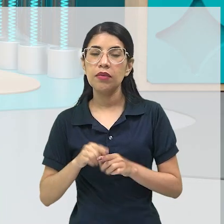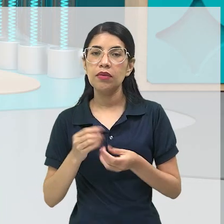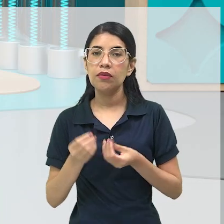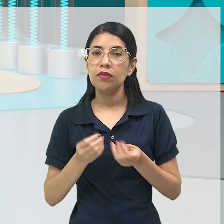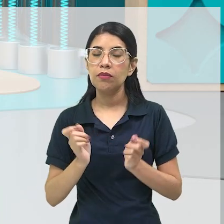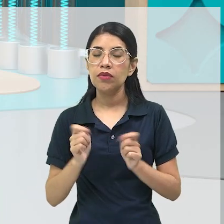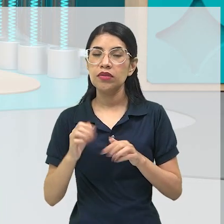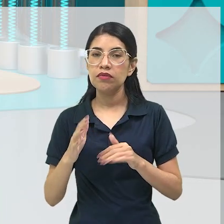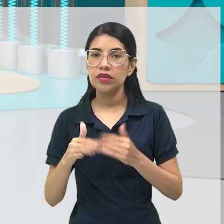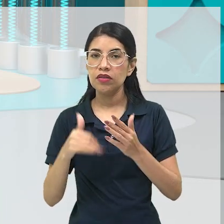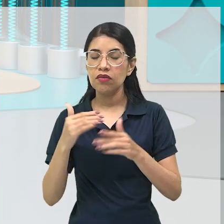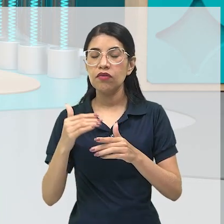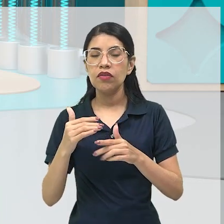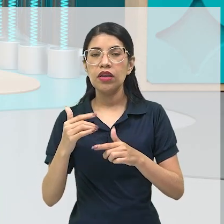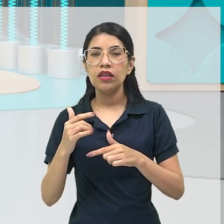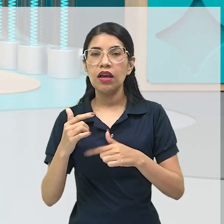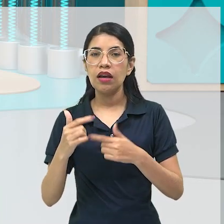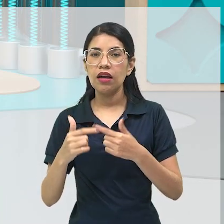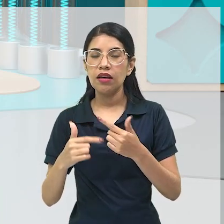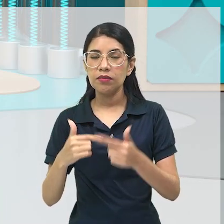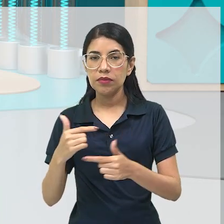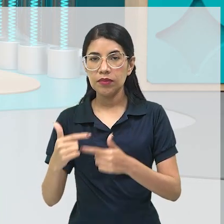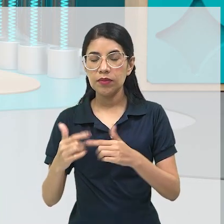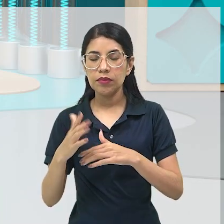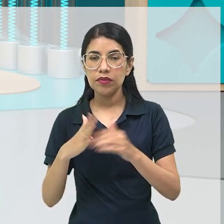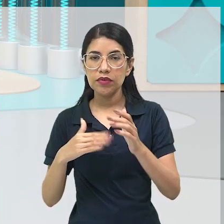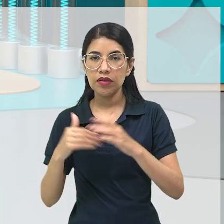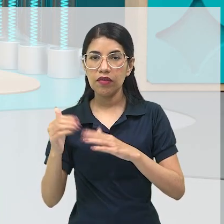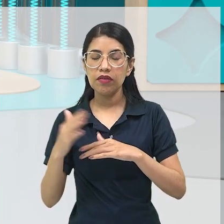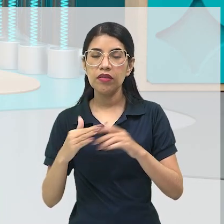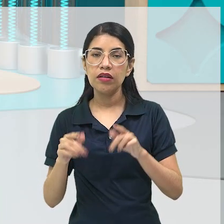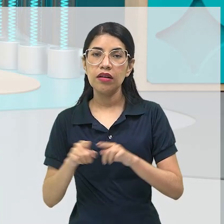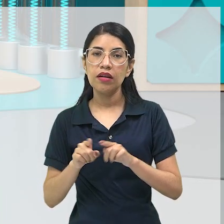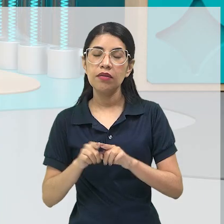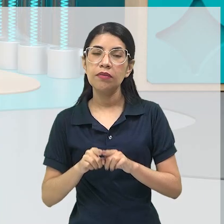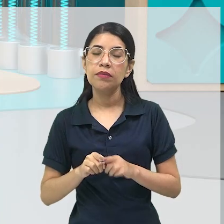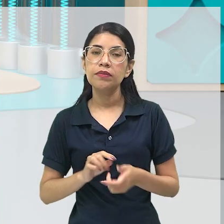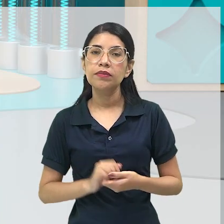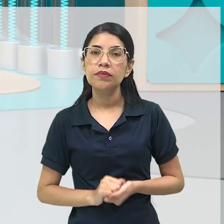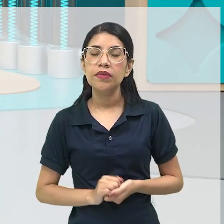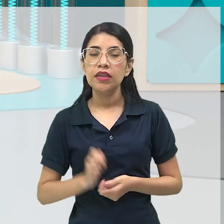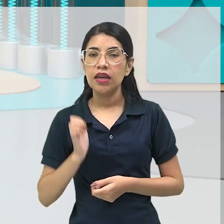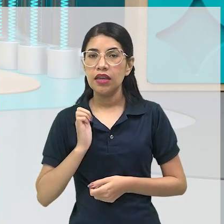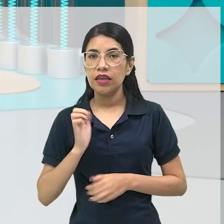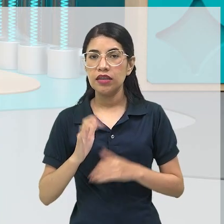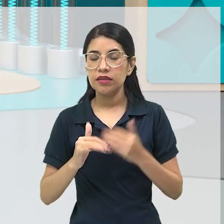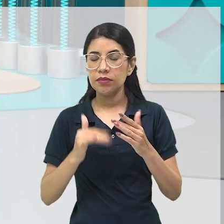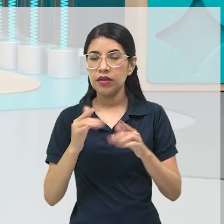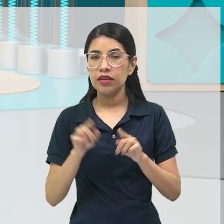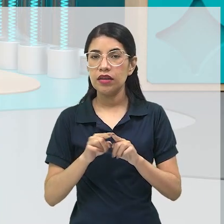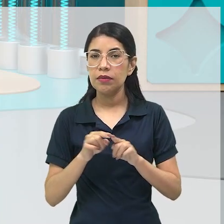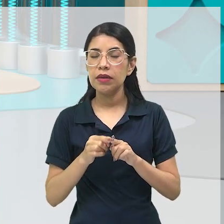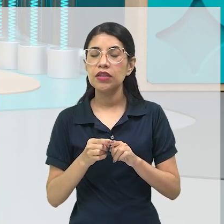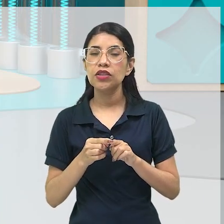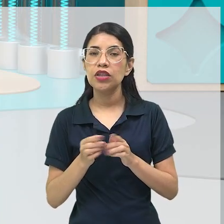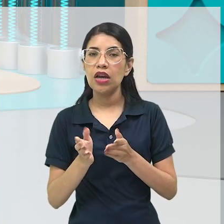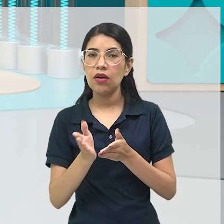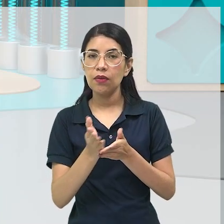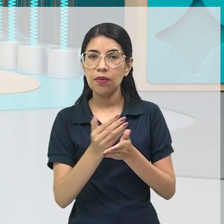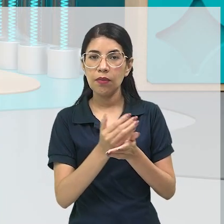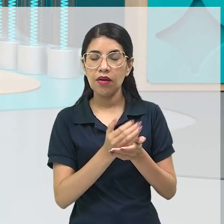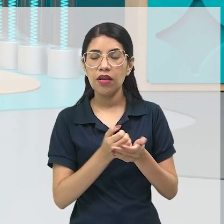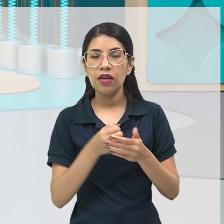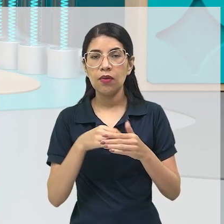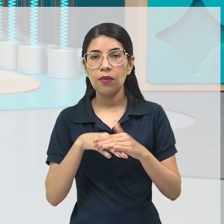desenvolver profissionalmente, a prosperidade e essa necessidade de acumular e gerir bens